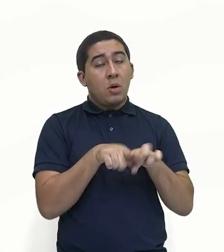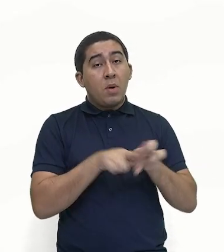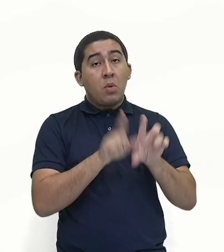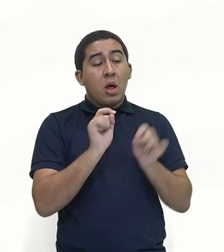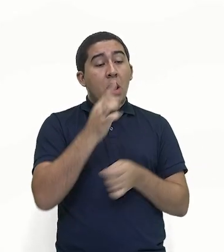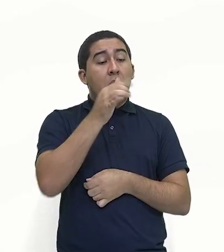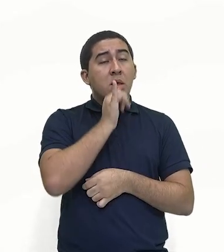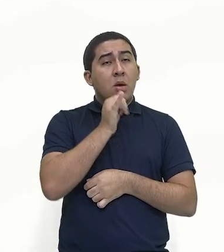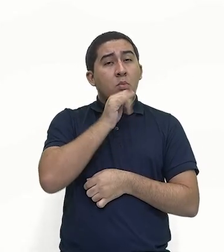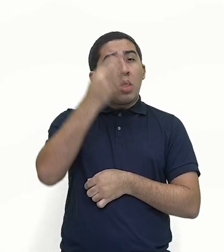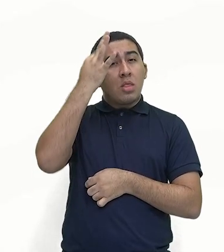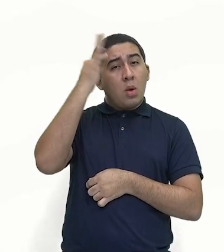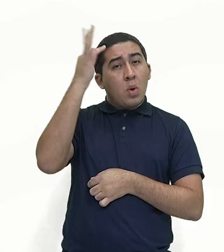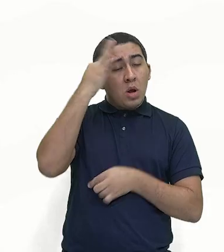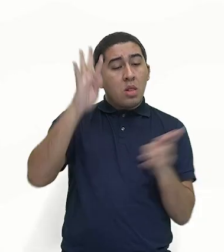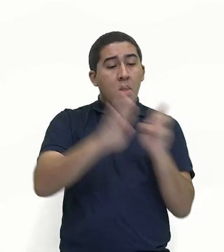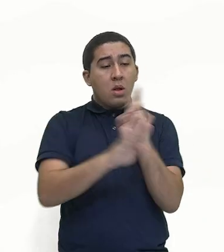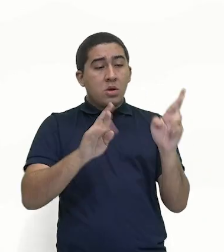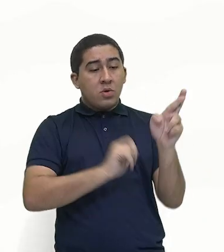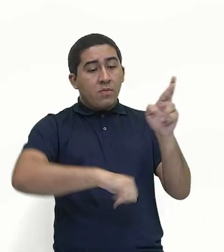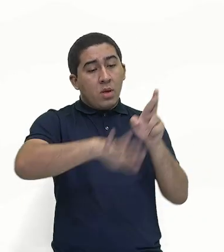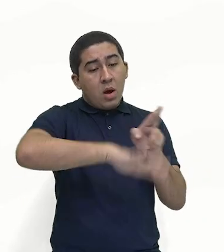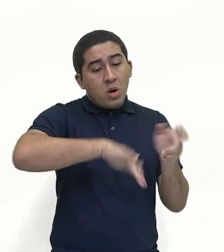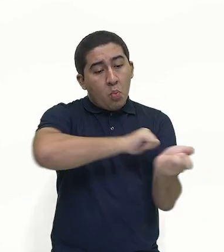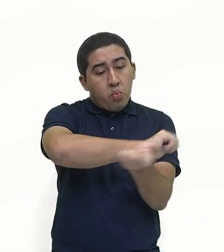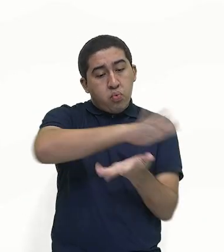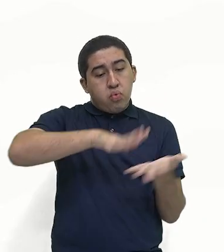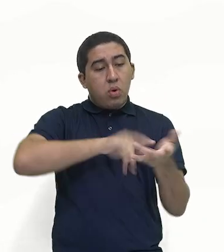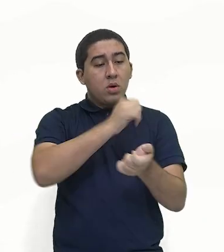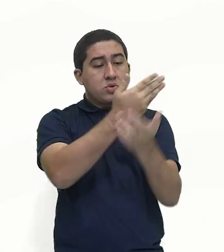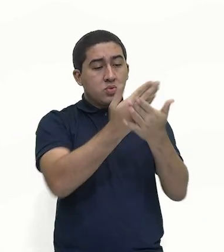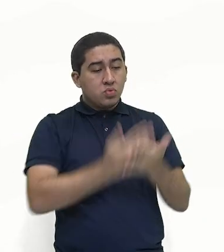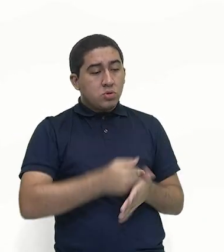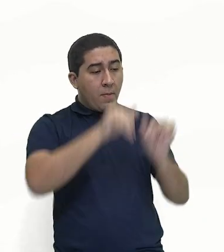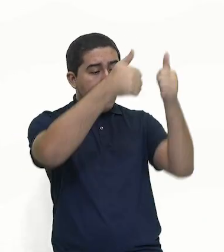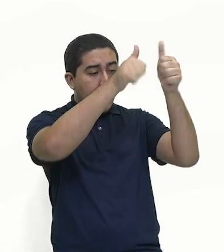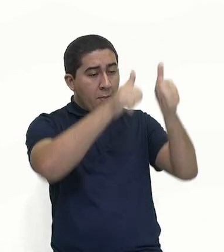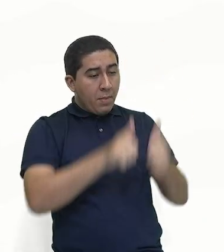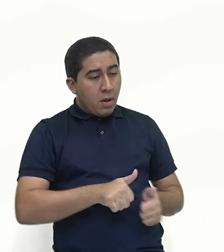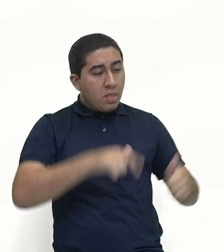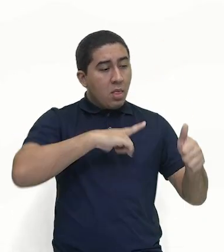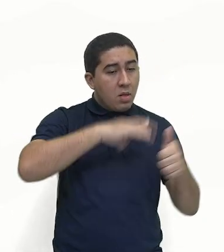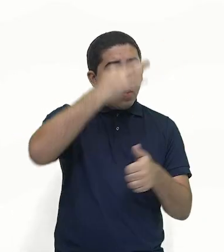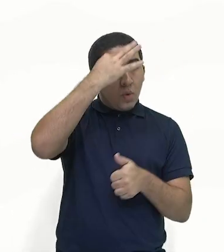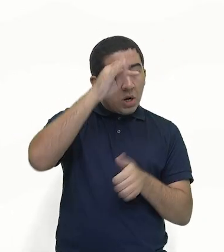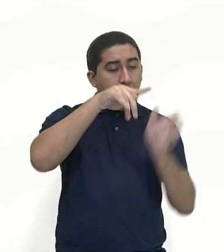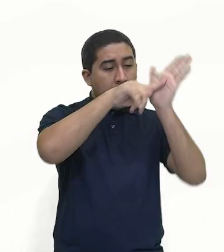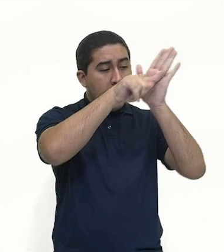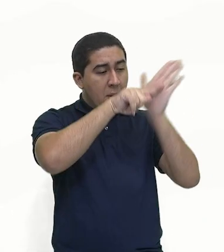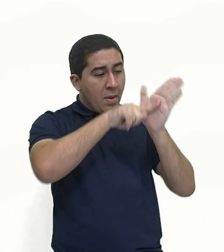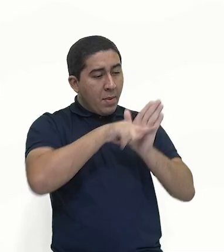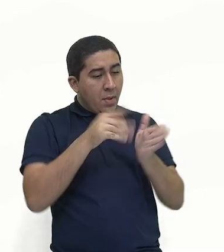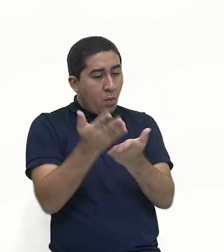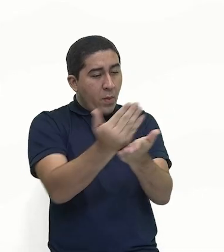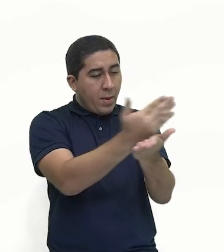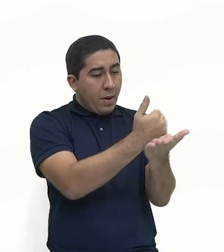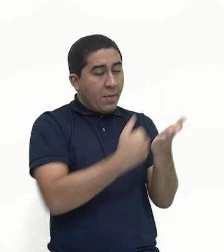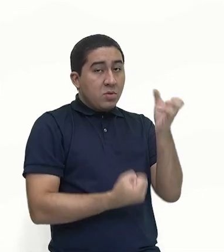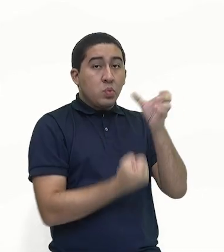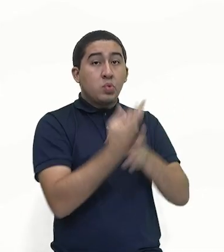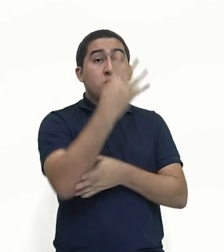da relatividade, né? Foi um estudo, foi toda uma observação, levantando hipóteses, até que chegou a teoria da